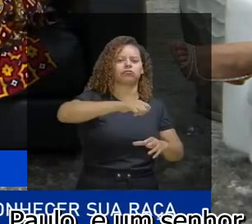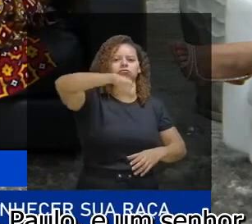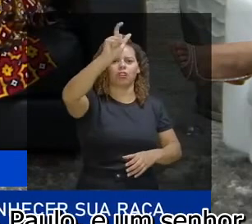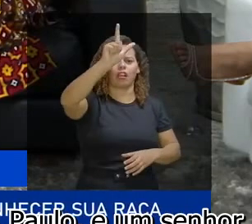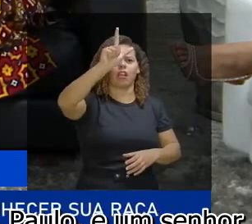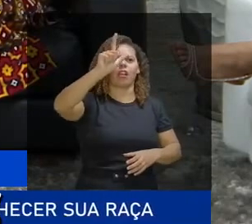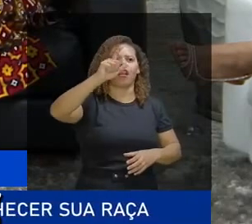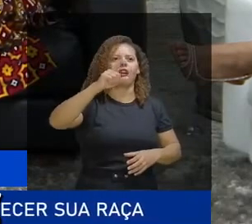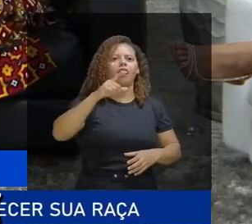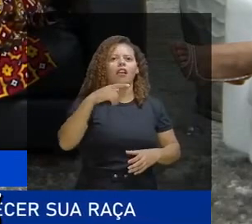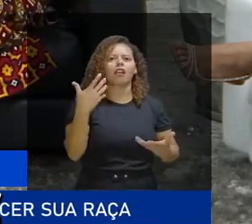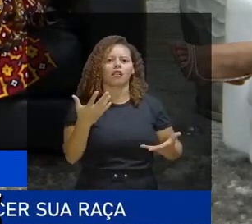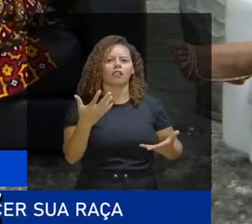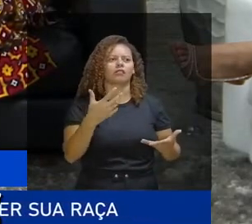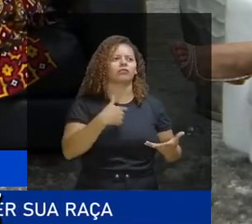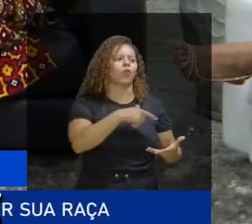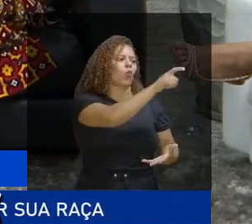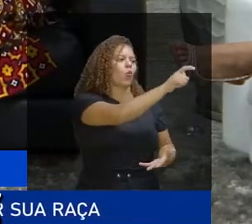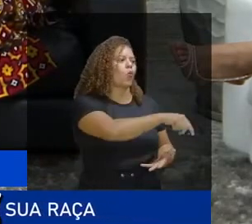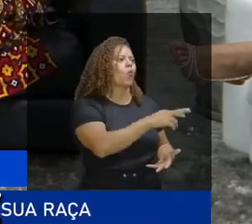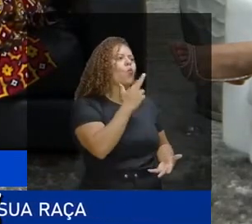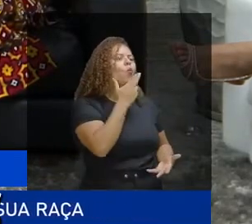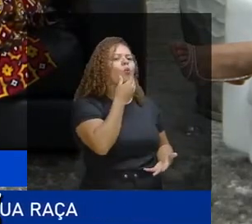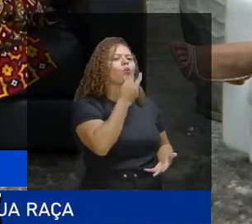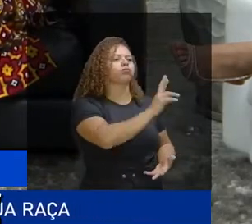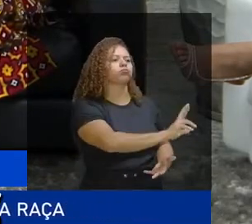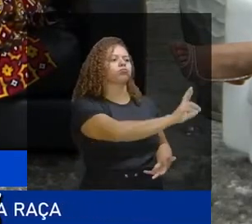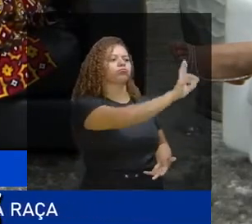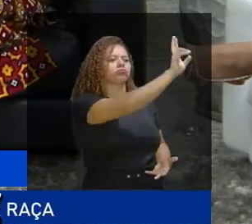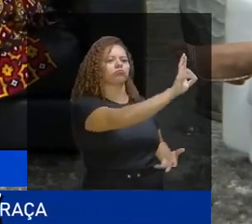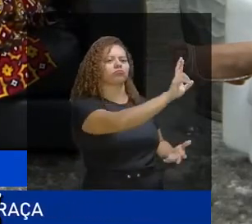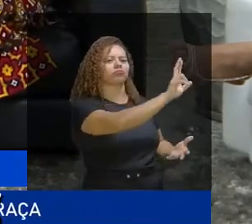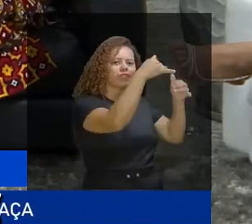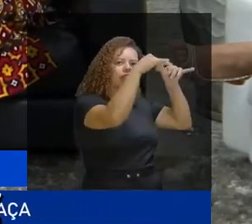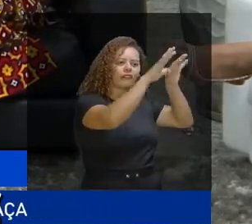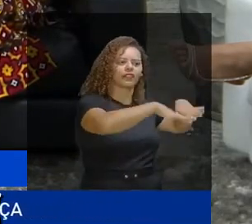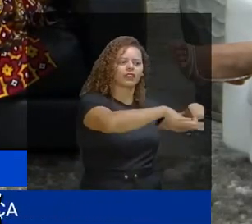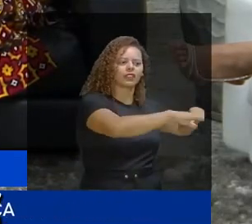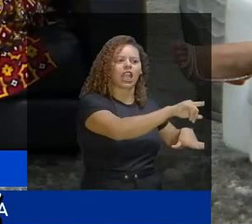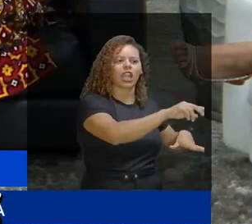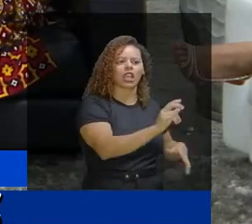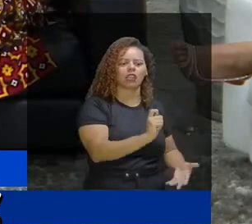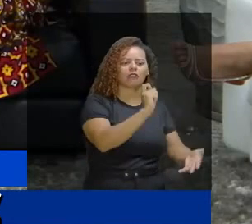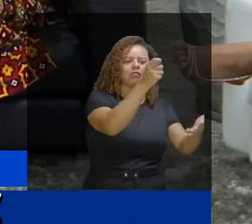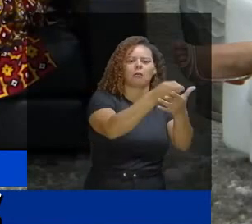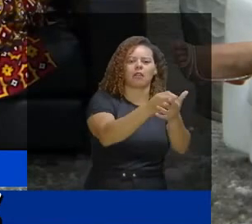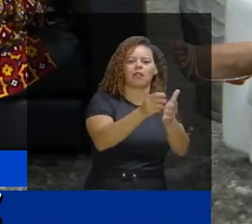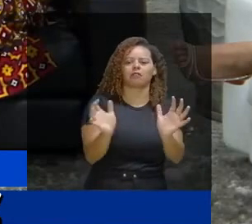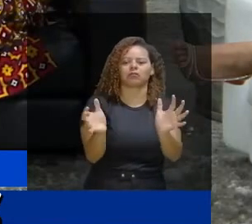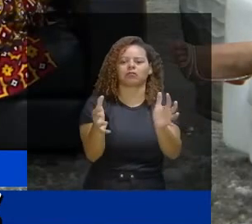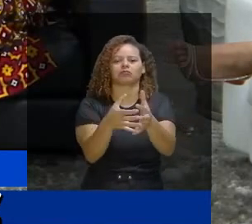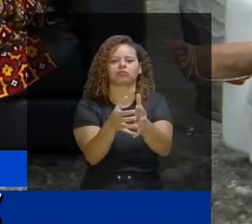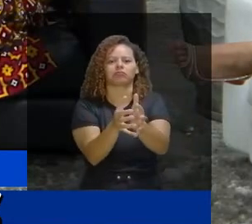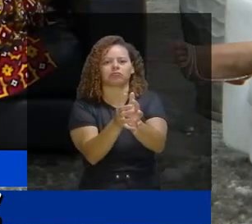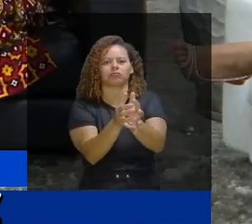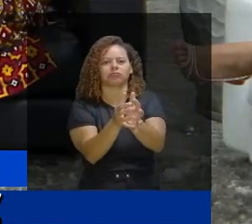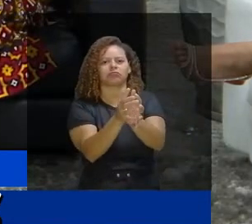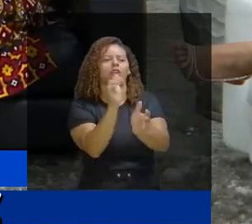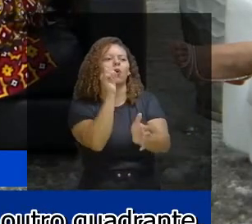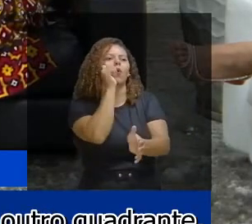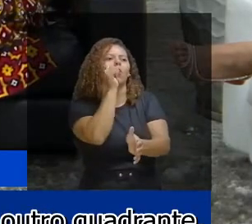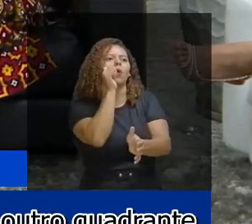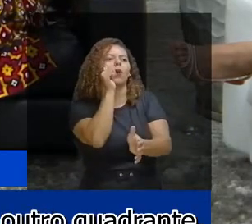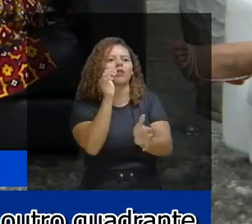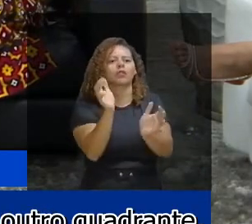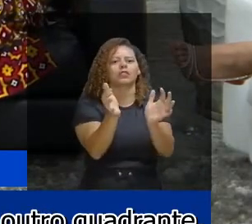um senhor de engenho comprava o varão da família, o outro comprava a mulher e levava para